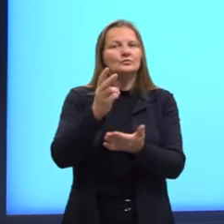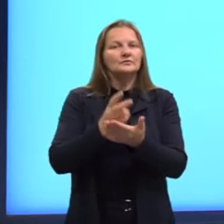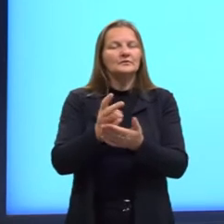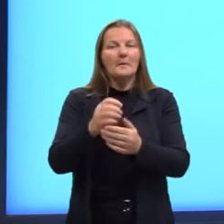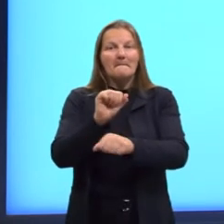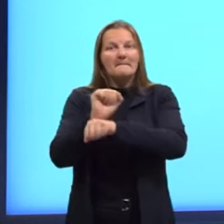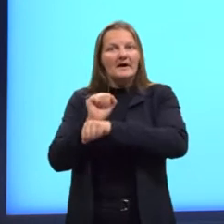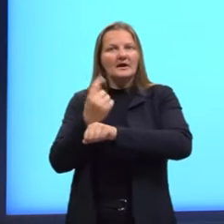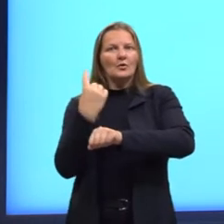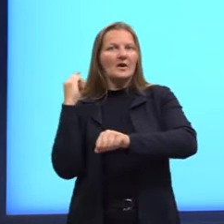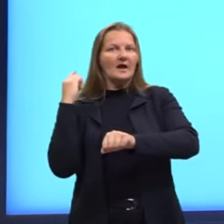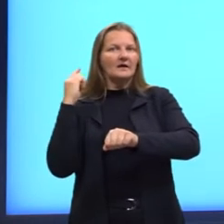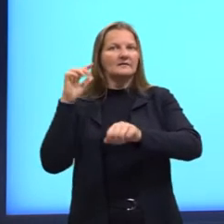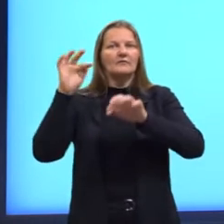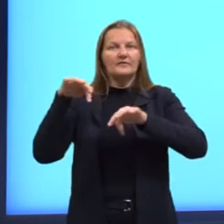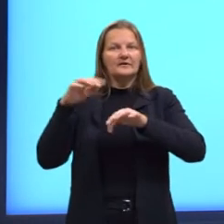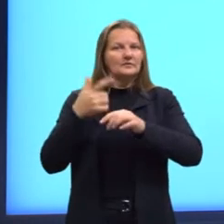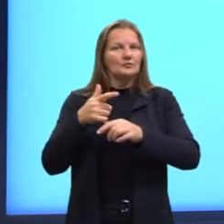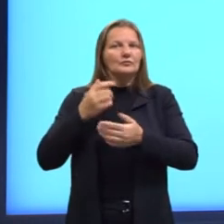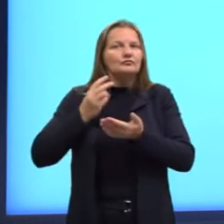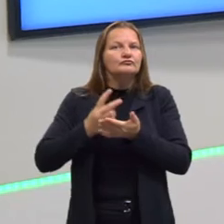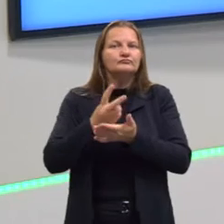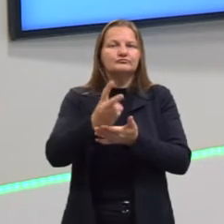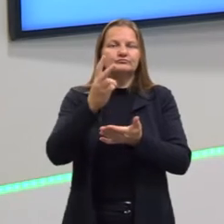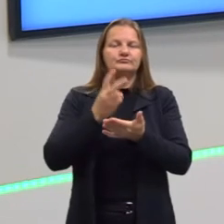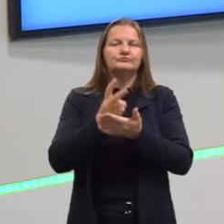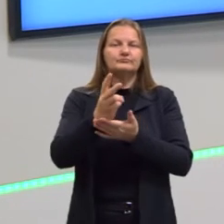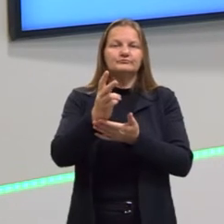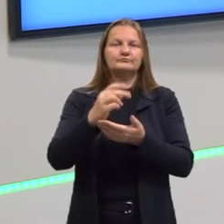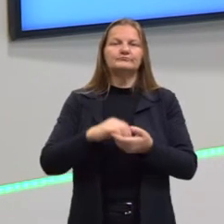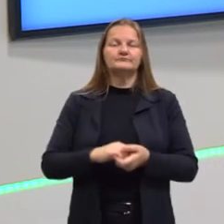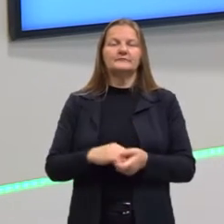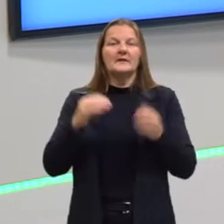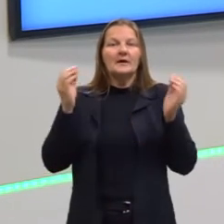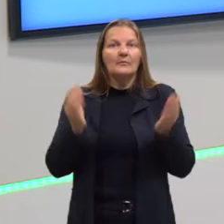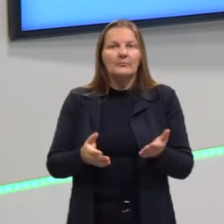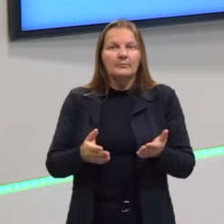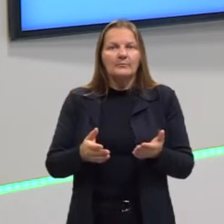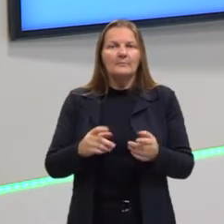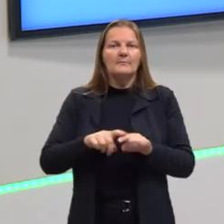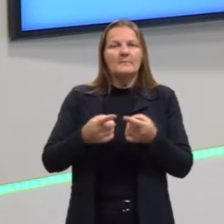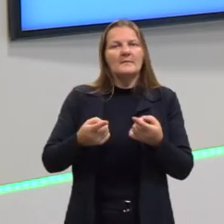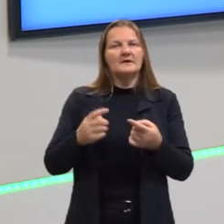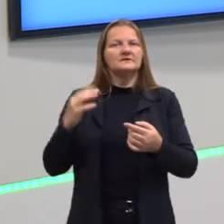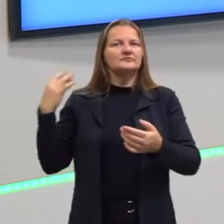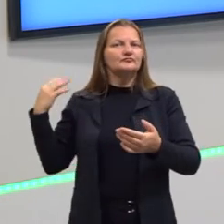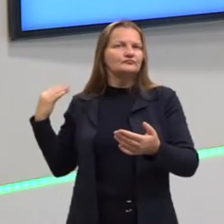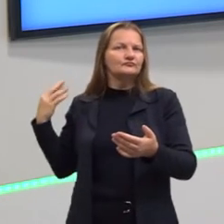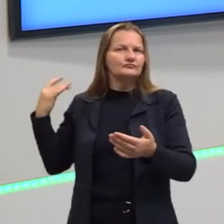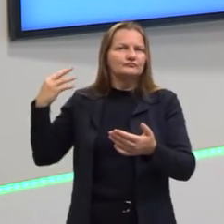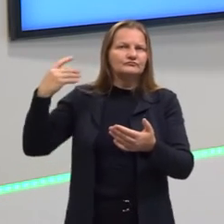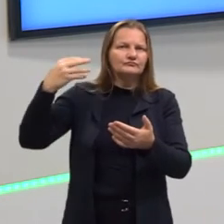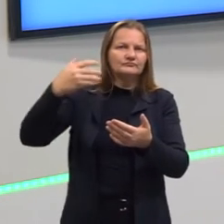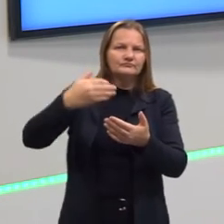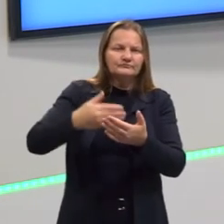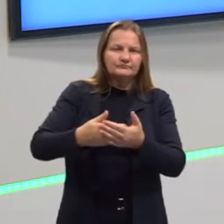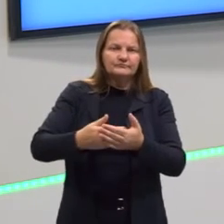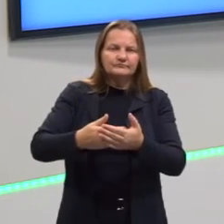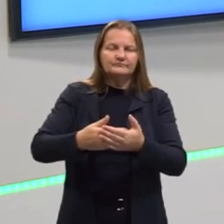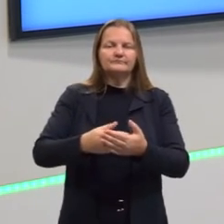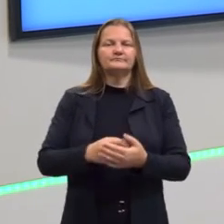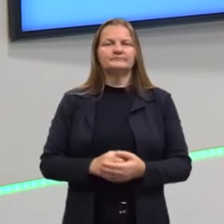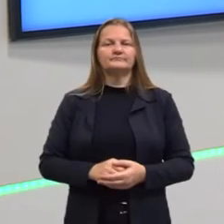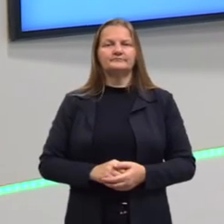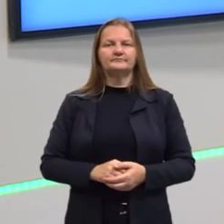elas não pararam de continuar elas até podem ter parado no presente mas elas vieram de um passado